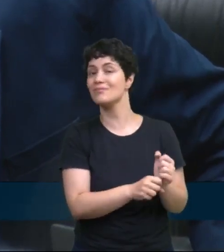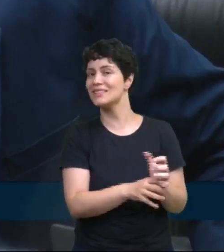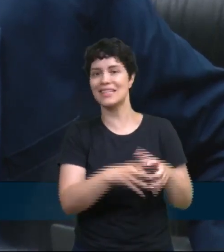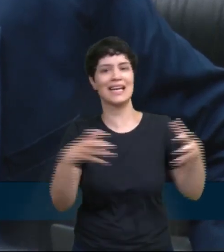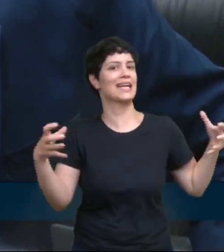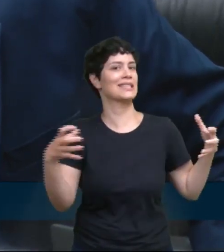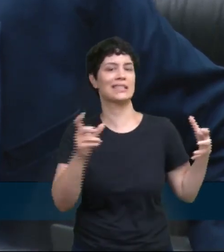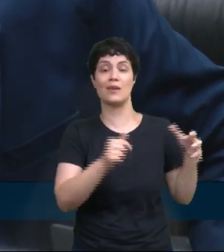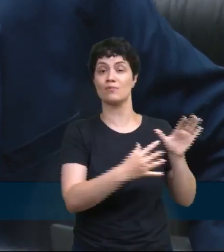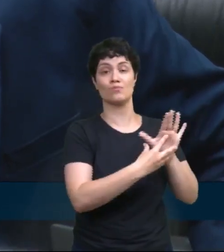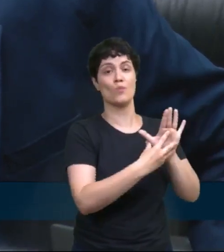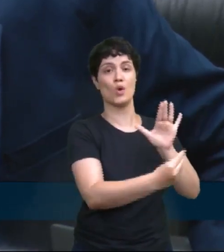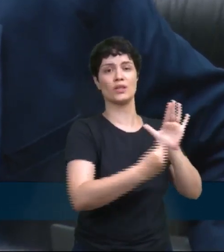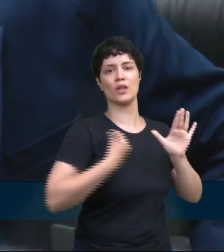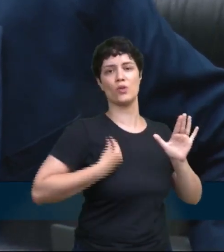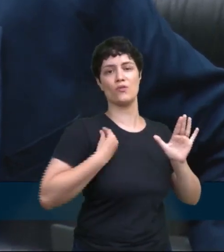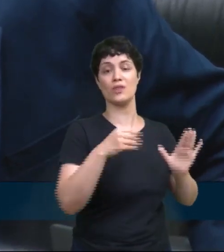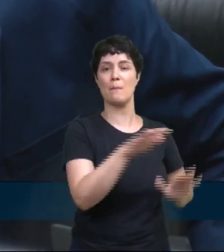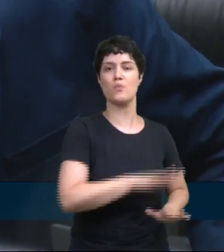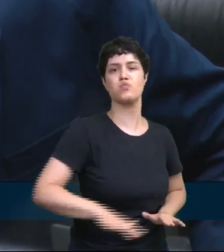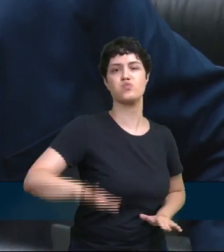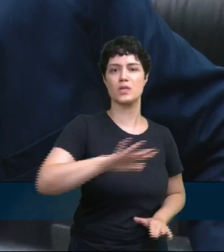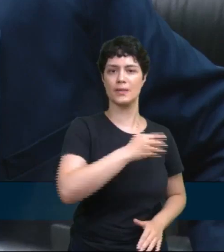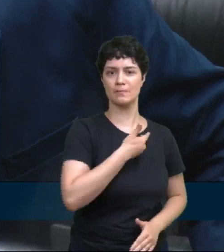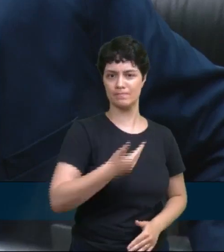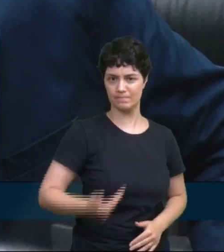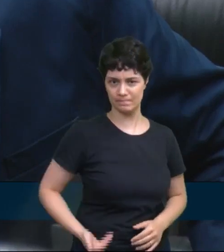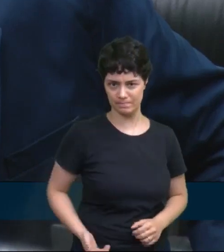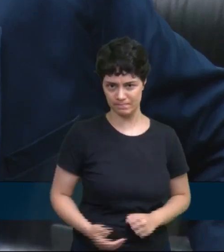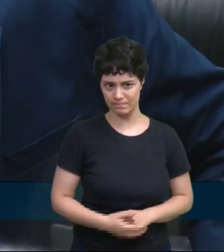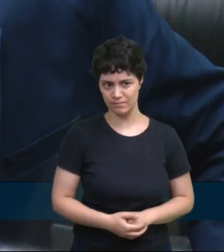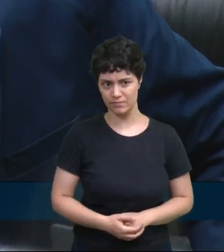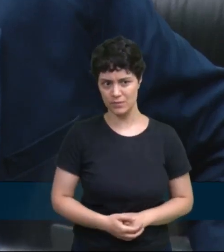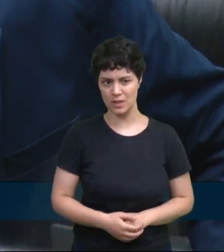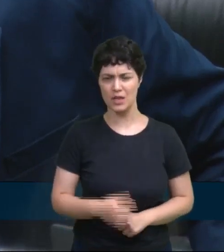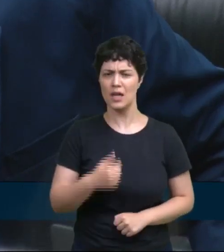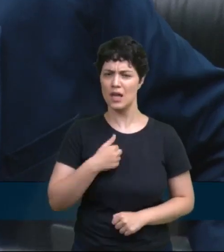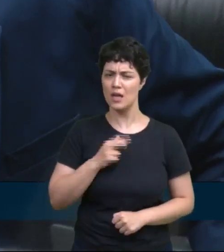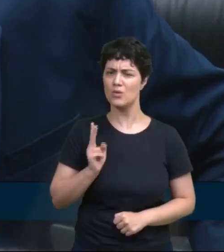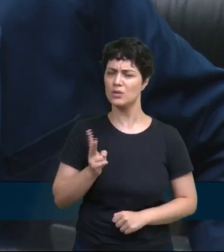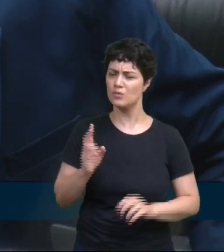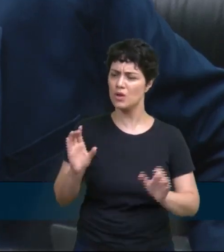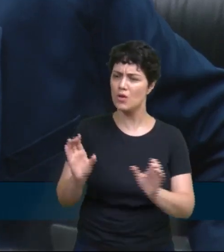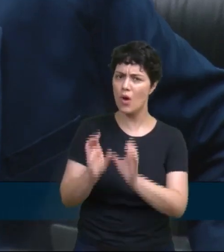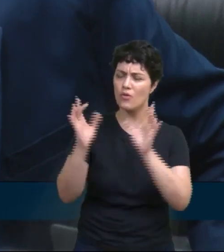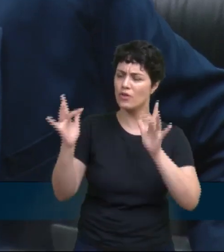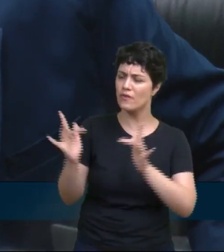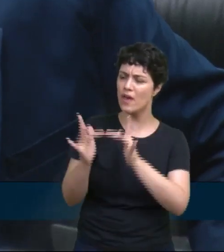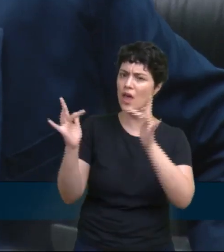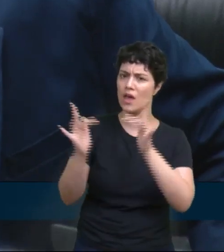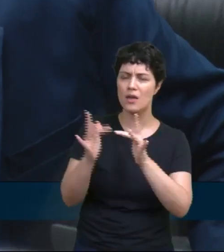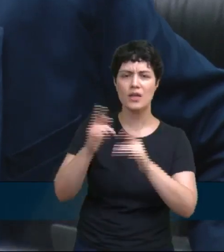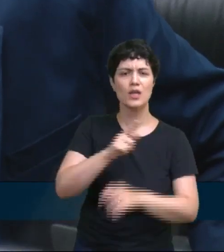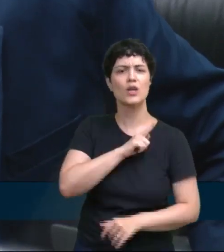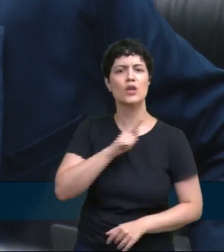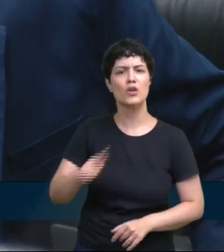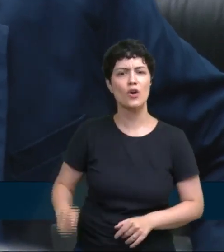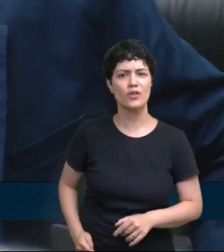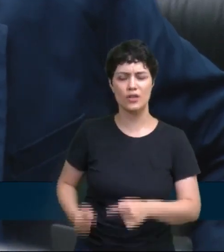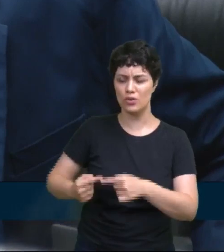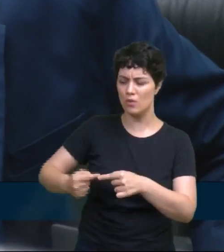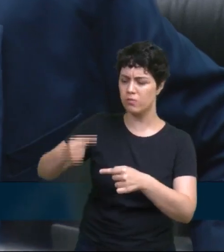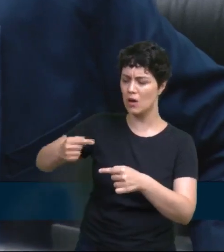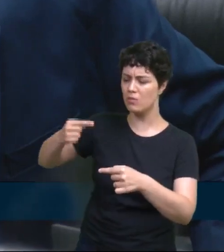exemplar. Nunca vi, eu convivi com os últimos governadores, eu nunca conheci nenhum que tivesse a visão do interesse